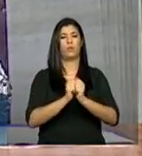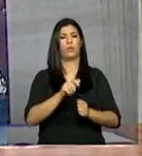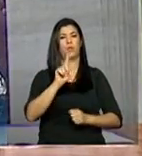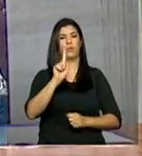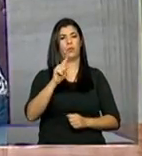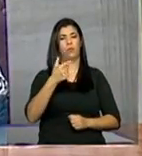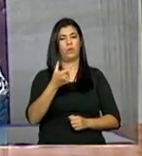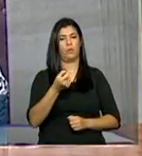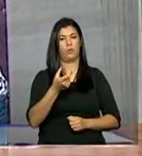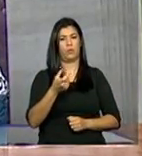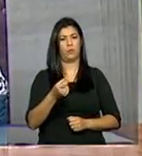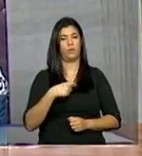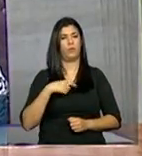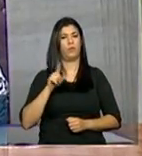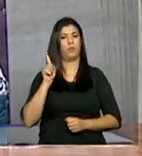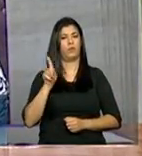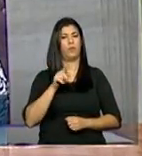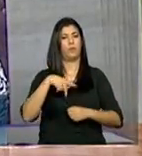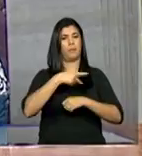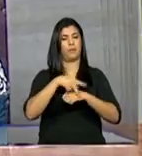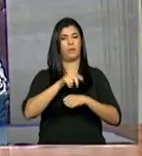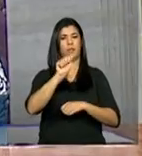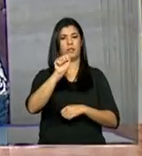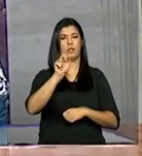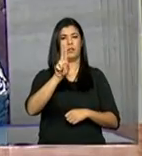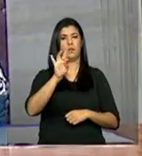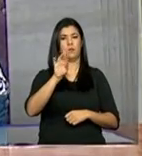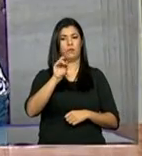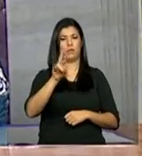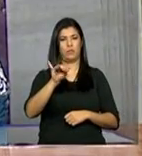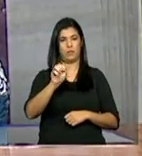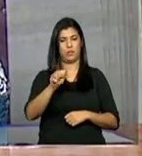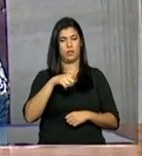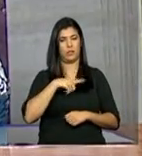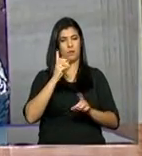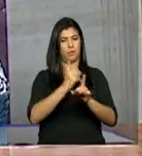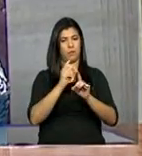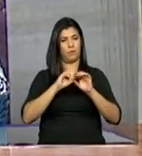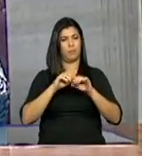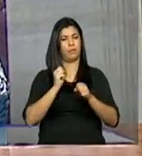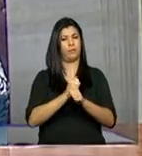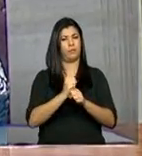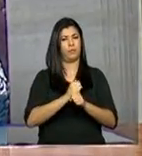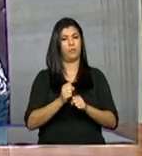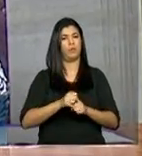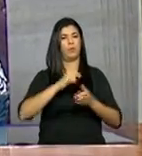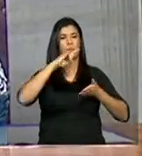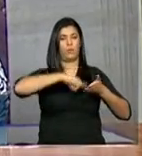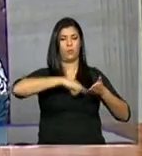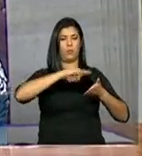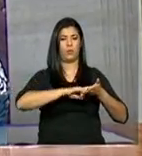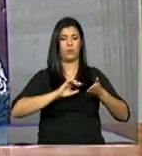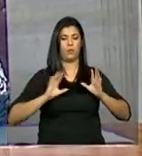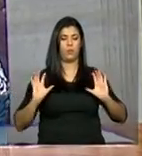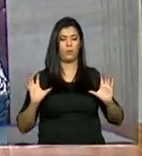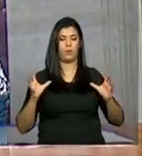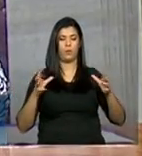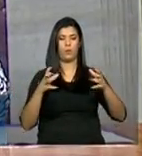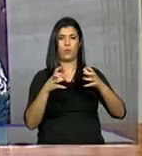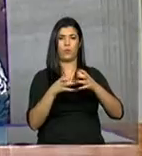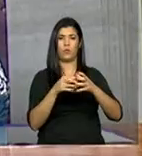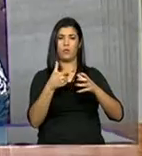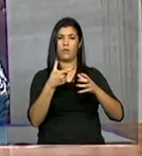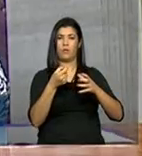Austrália reforçou o acerto dessa estratégia brasileira. O documento, que reúne a posição dos 20 maiores economias do